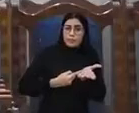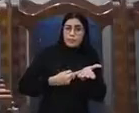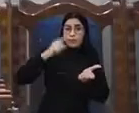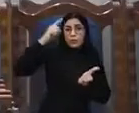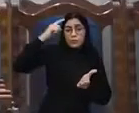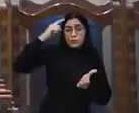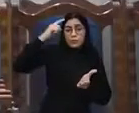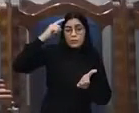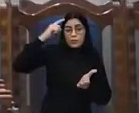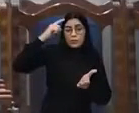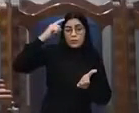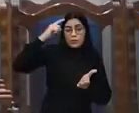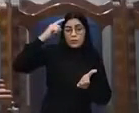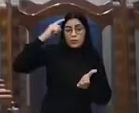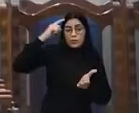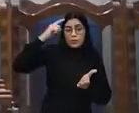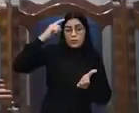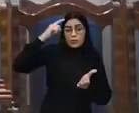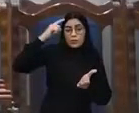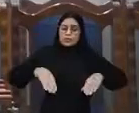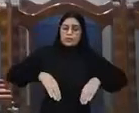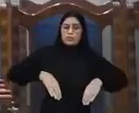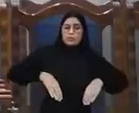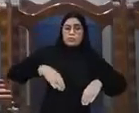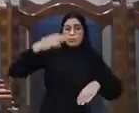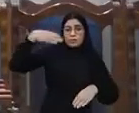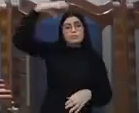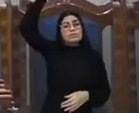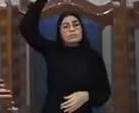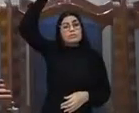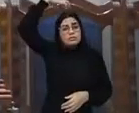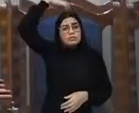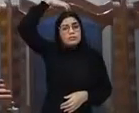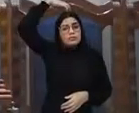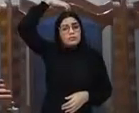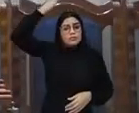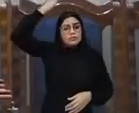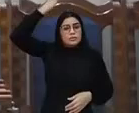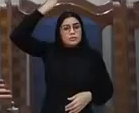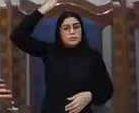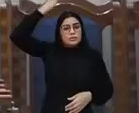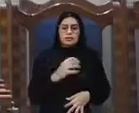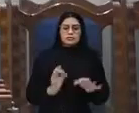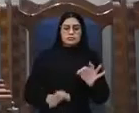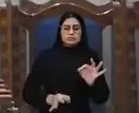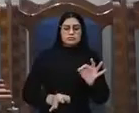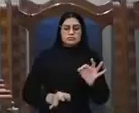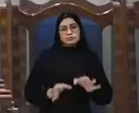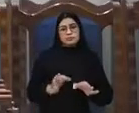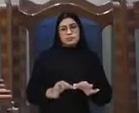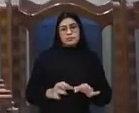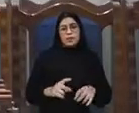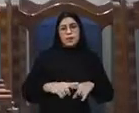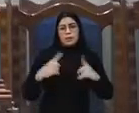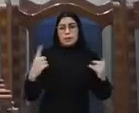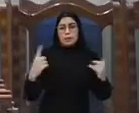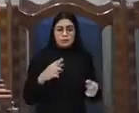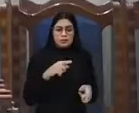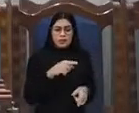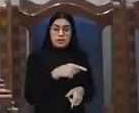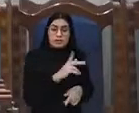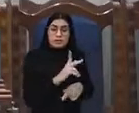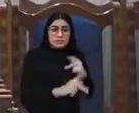estar sentado no trono para julgar. E como ouviram falar da ressurreição dos mortos, eles não criam na